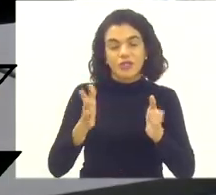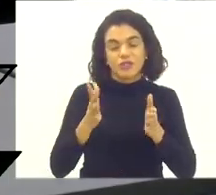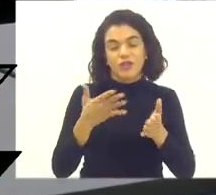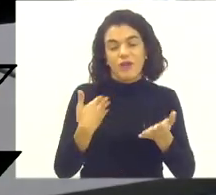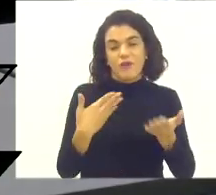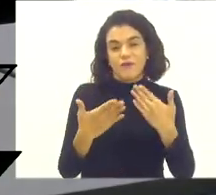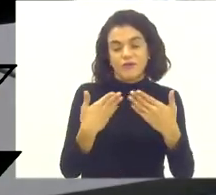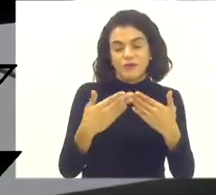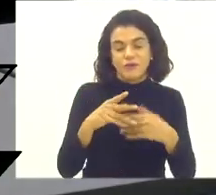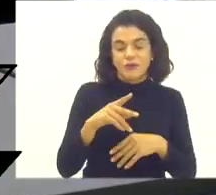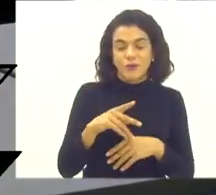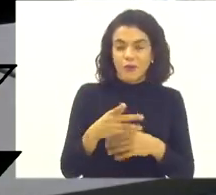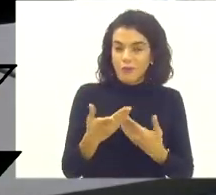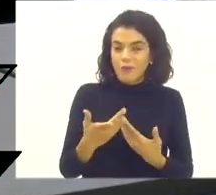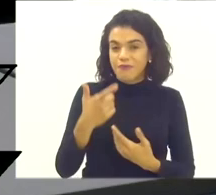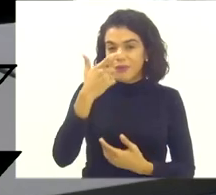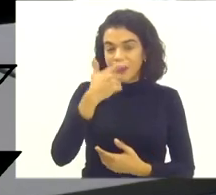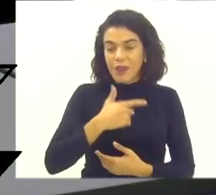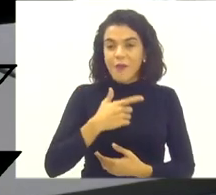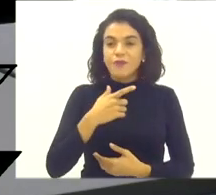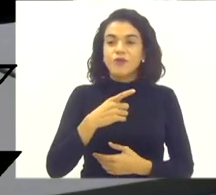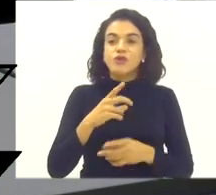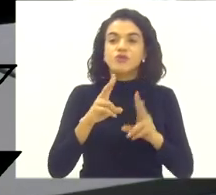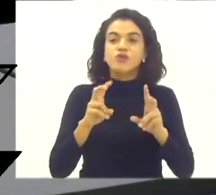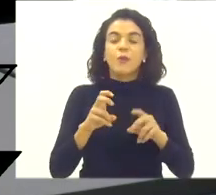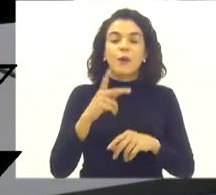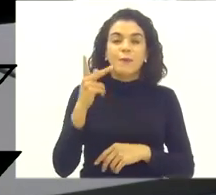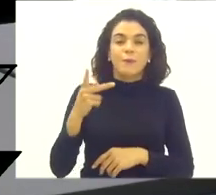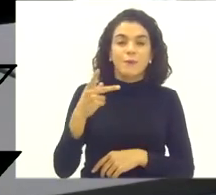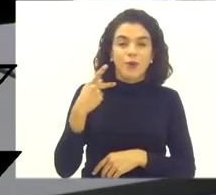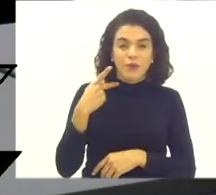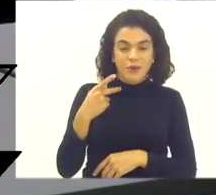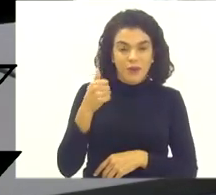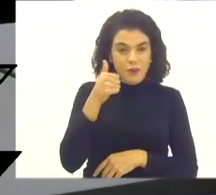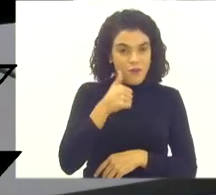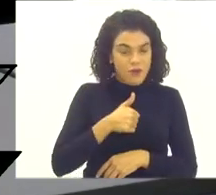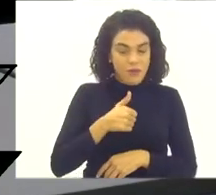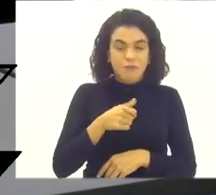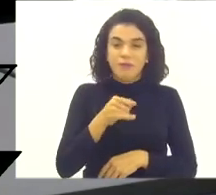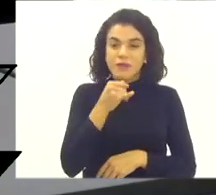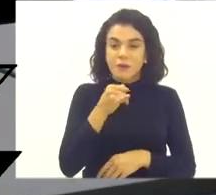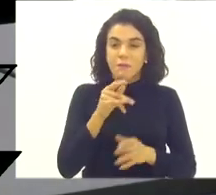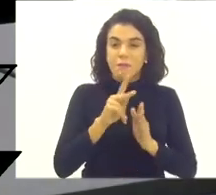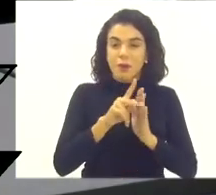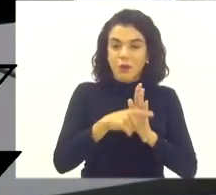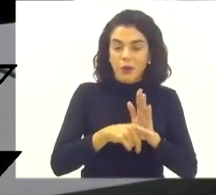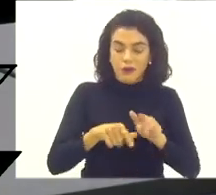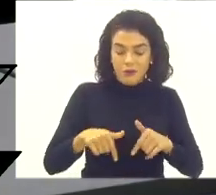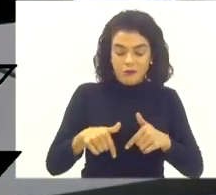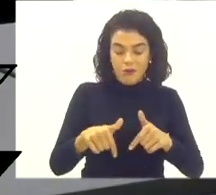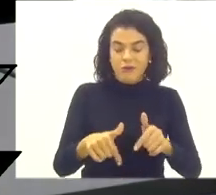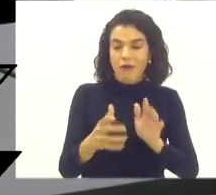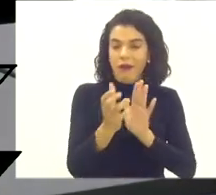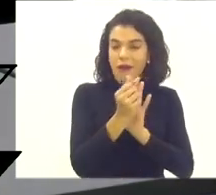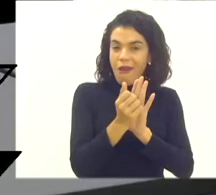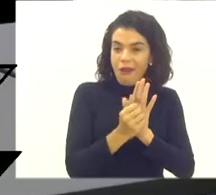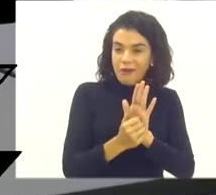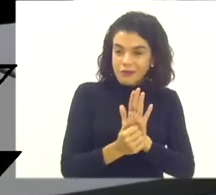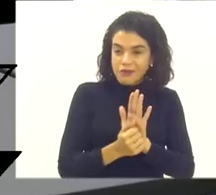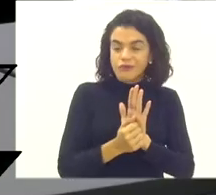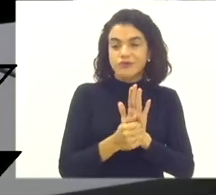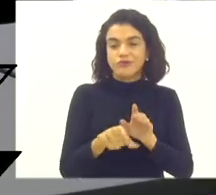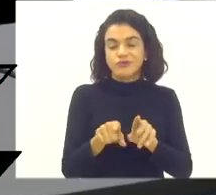deputadas no que tange a Procuradoria da mulher quando fala-se de Protocolos de atuação registros de casos